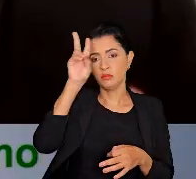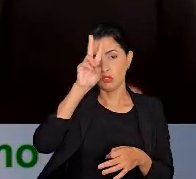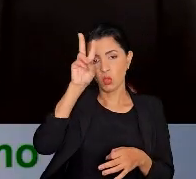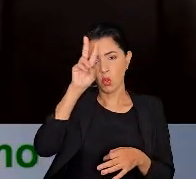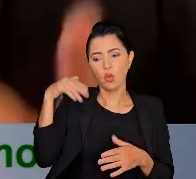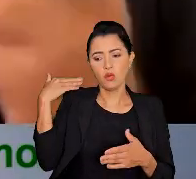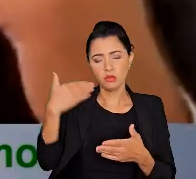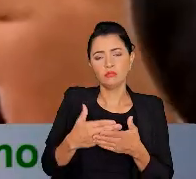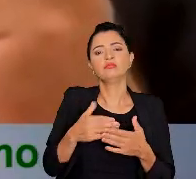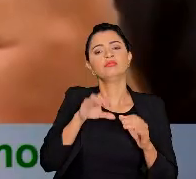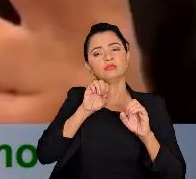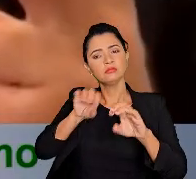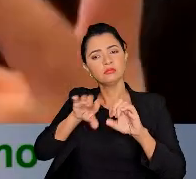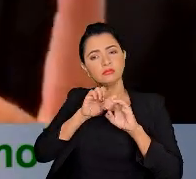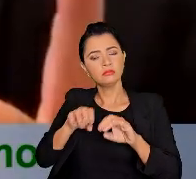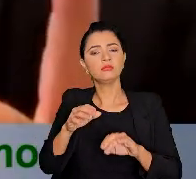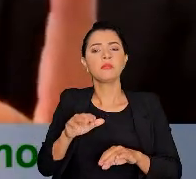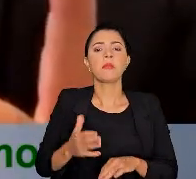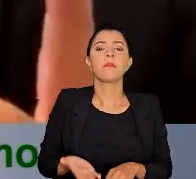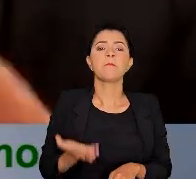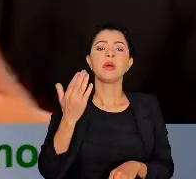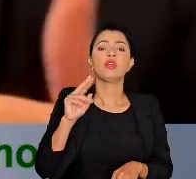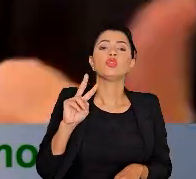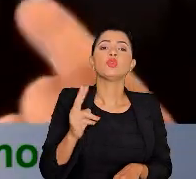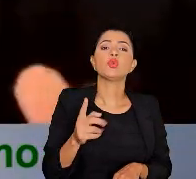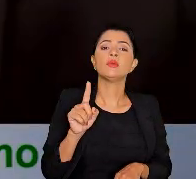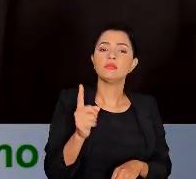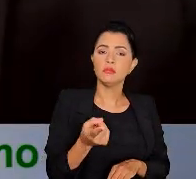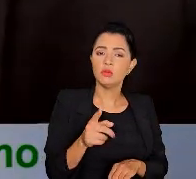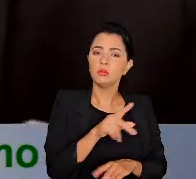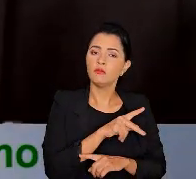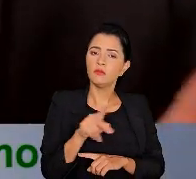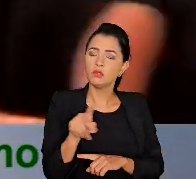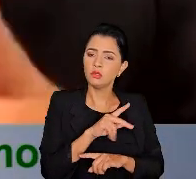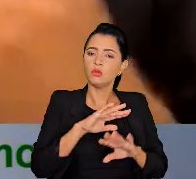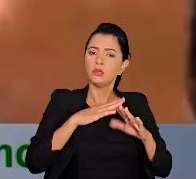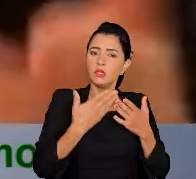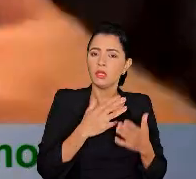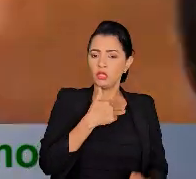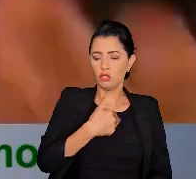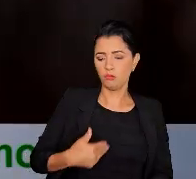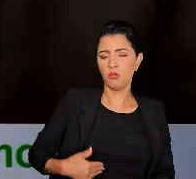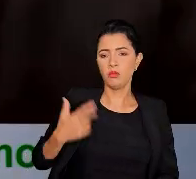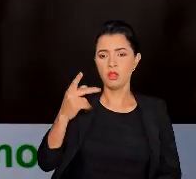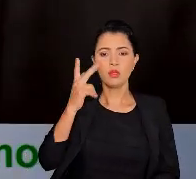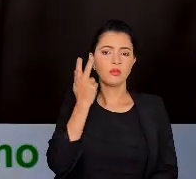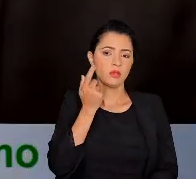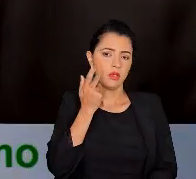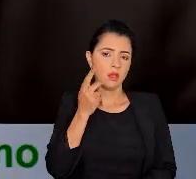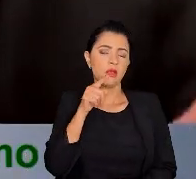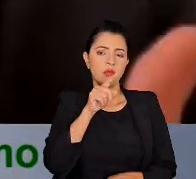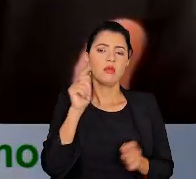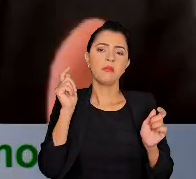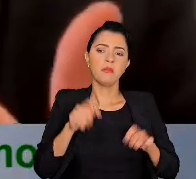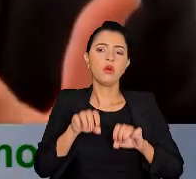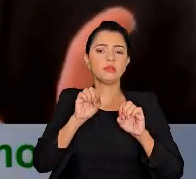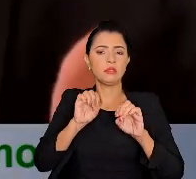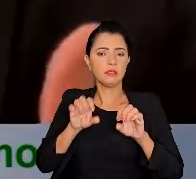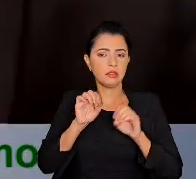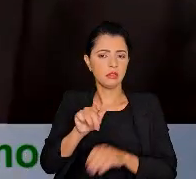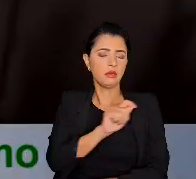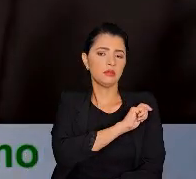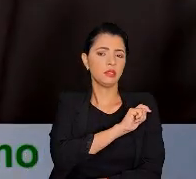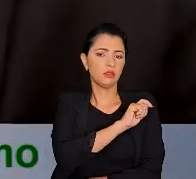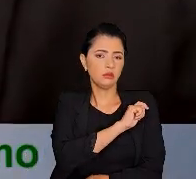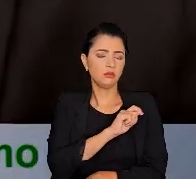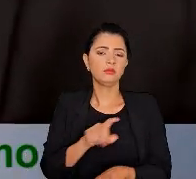estamos capacitando mais de 2.000 professores da rede pública do Ceará para que possam ensinar os seus alunos.